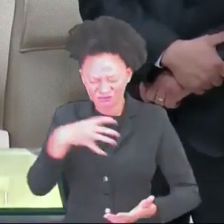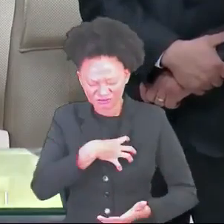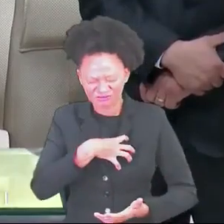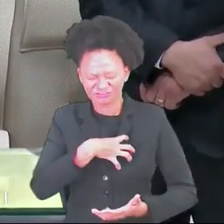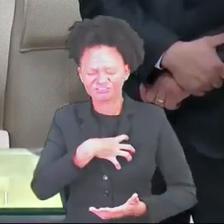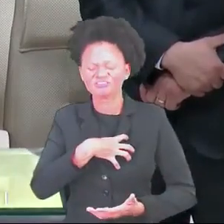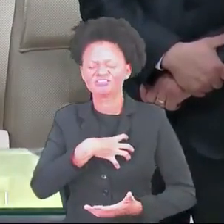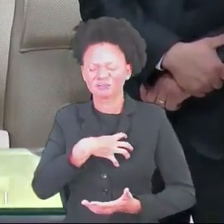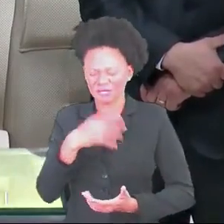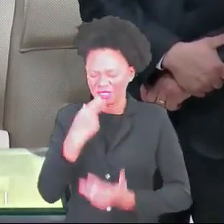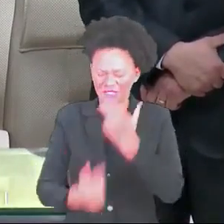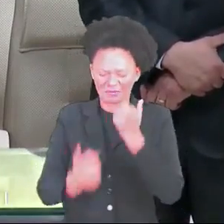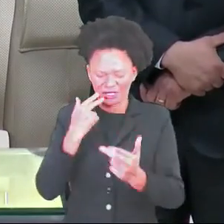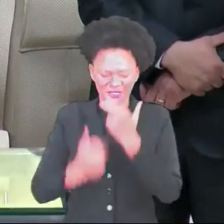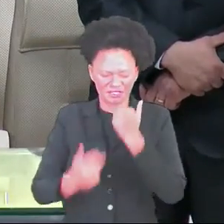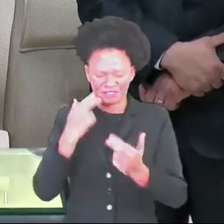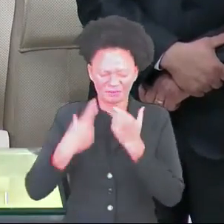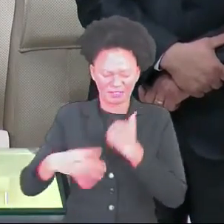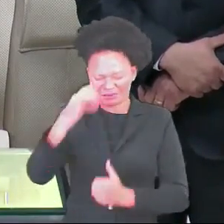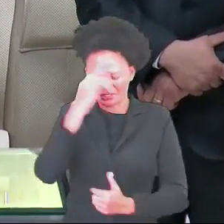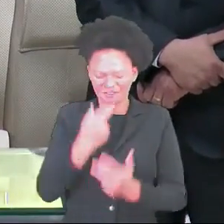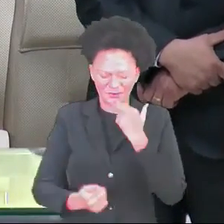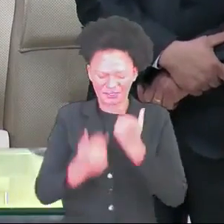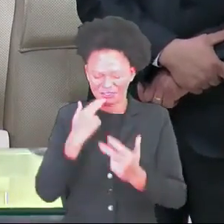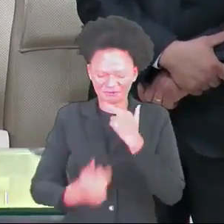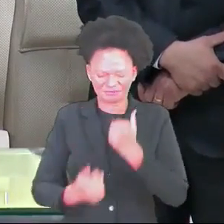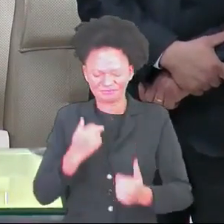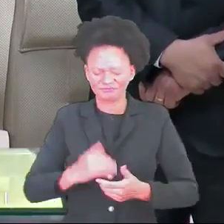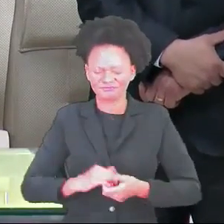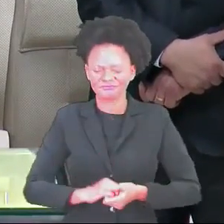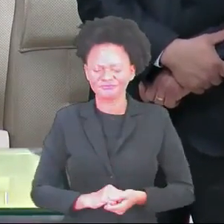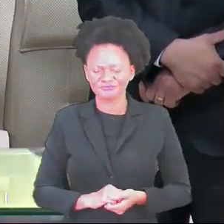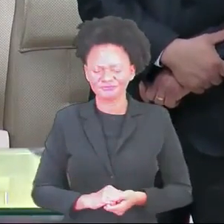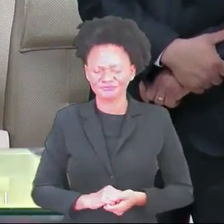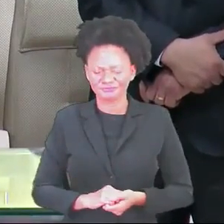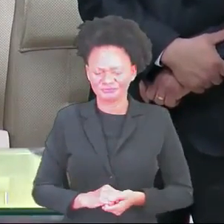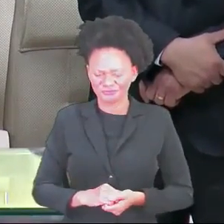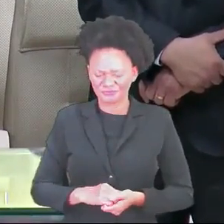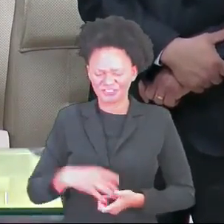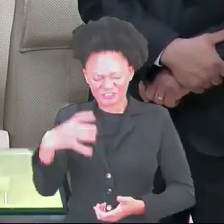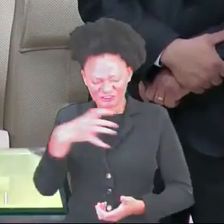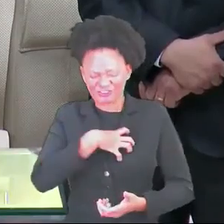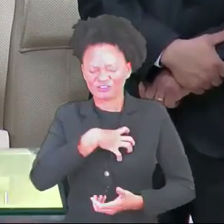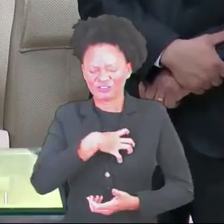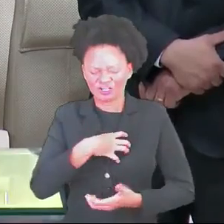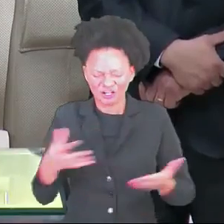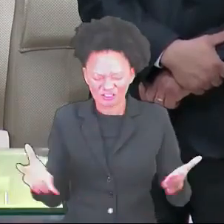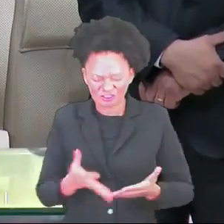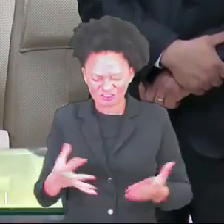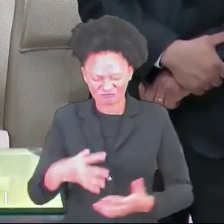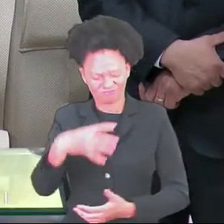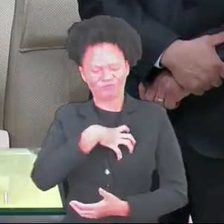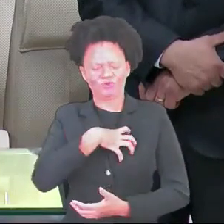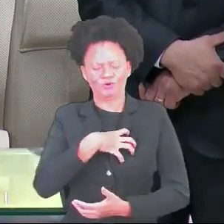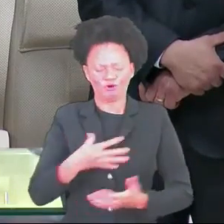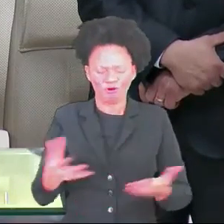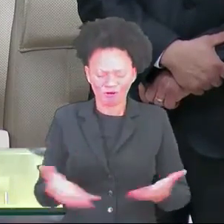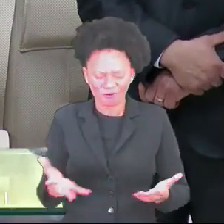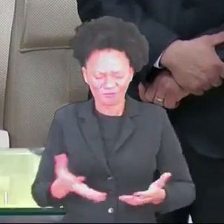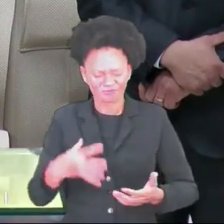Se abaixar a lavaçar a candarabalaba sou. Te toco agora, te toco